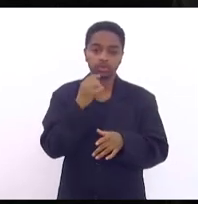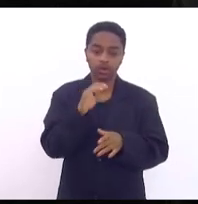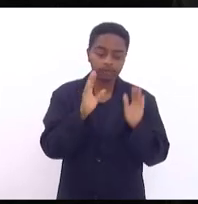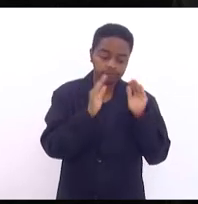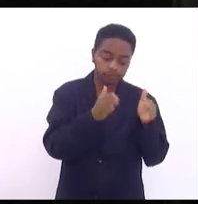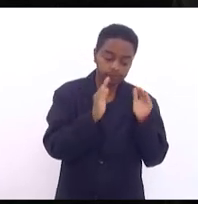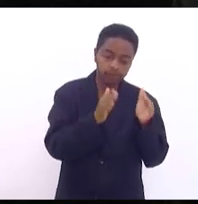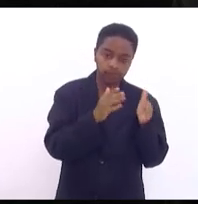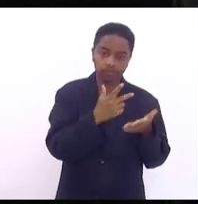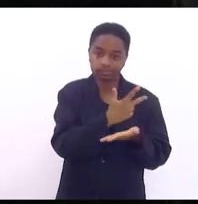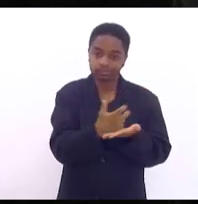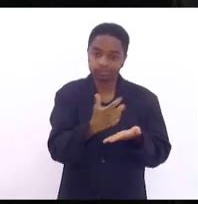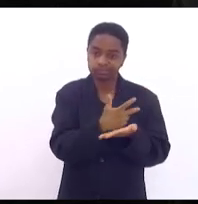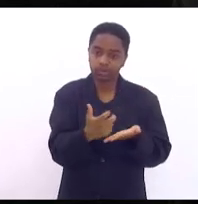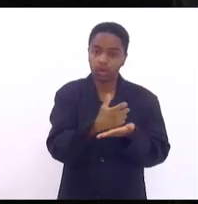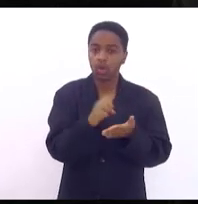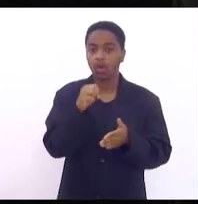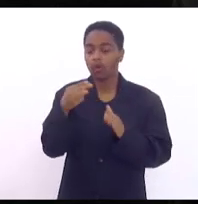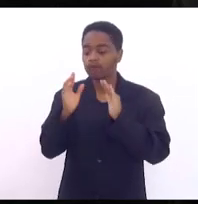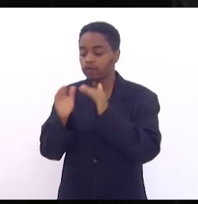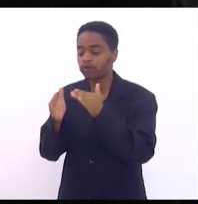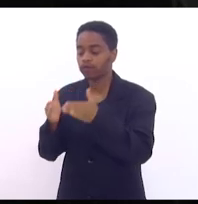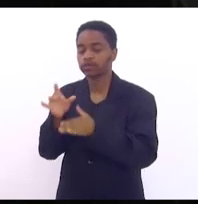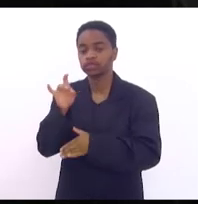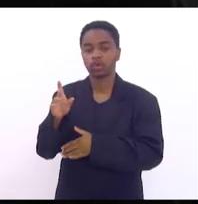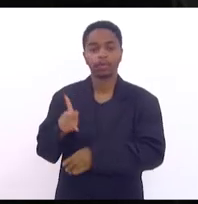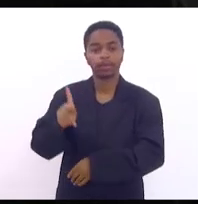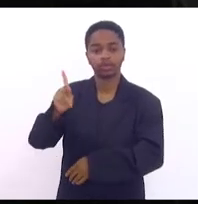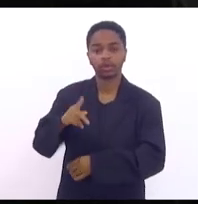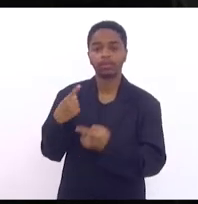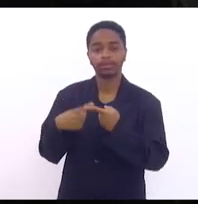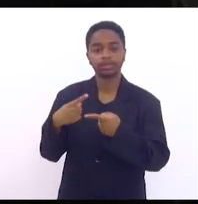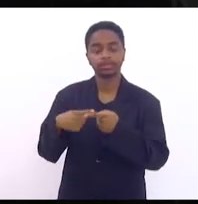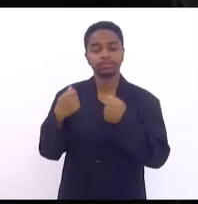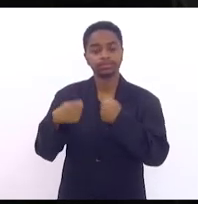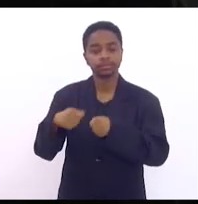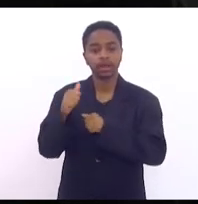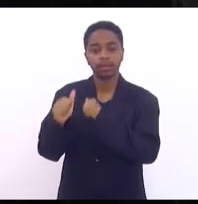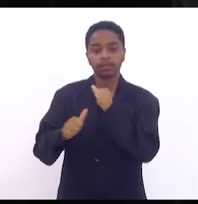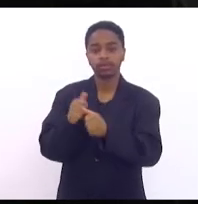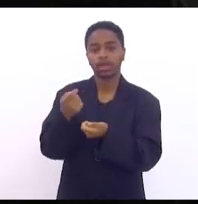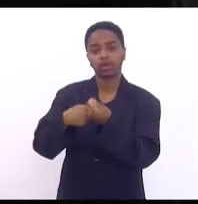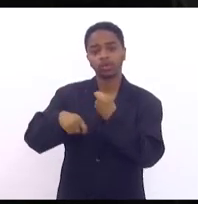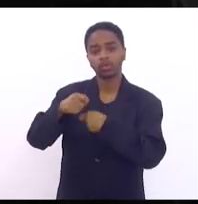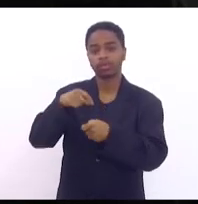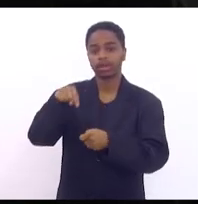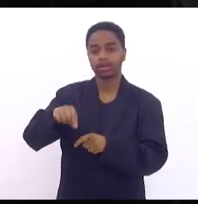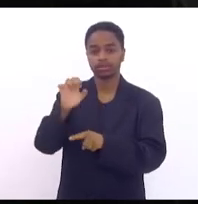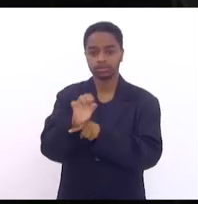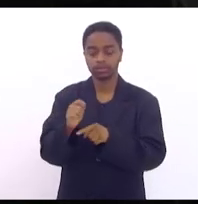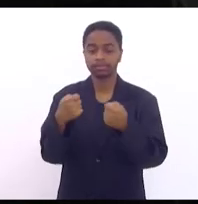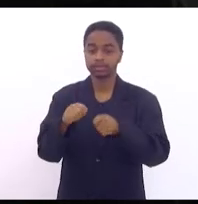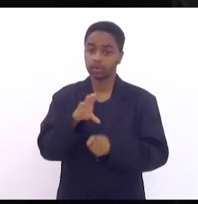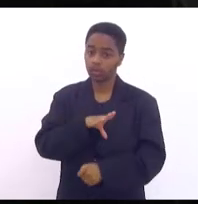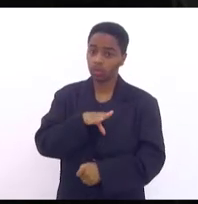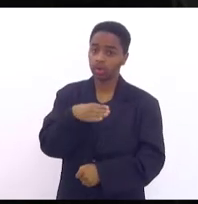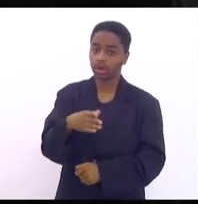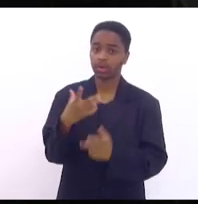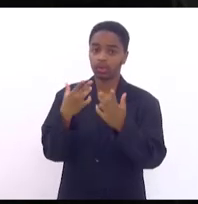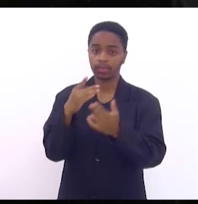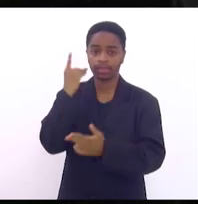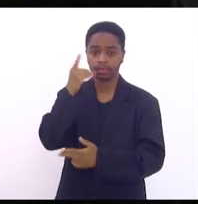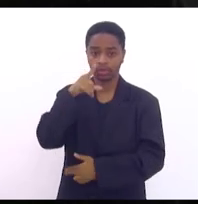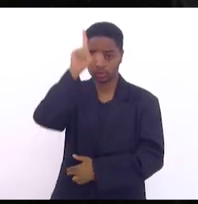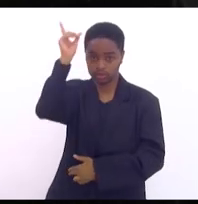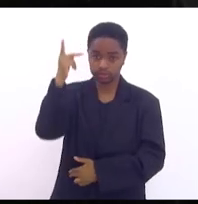e meramente dos royalties do petróleo. É preciso reinventar a economia do Estado. É preciso, sim, ter coragem, como teve o deputado